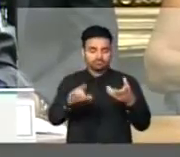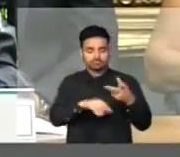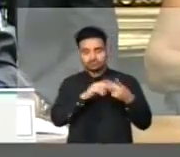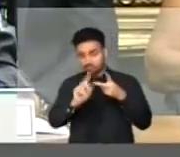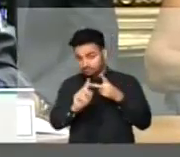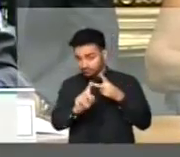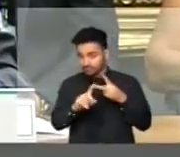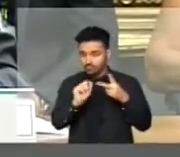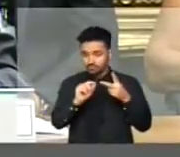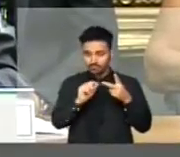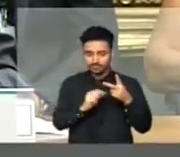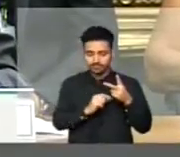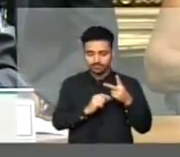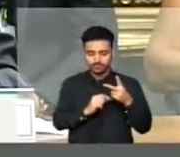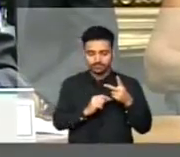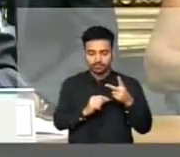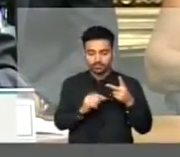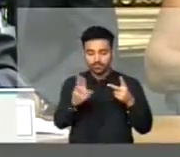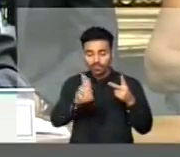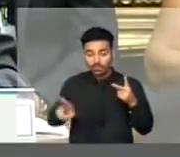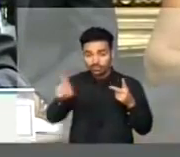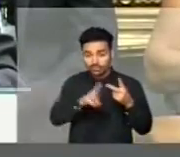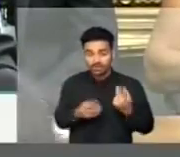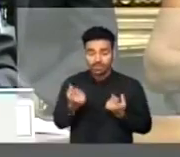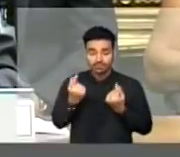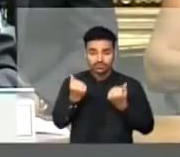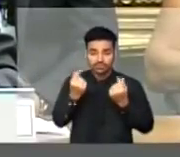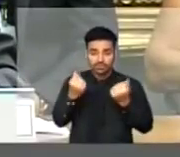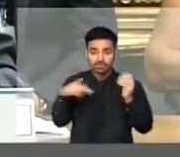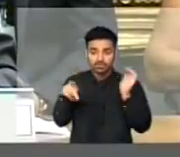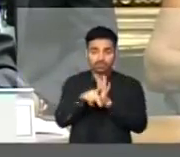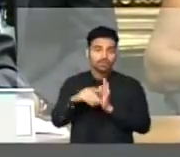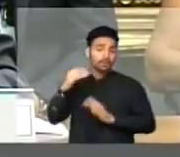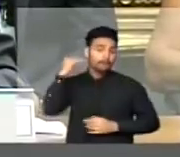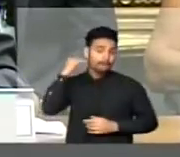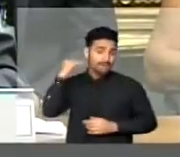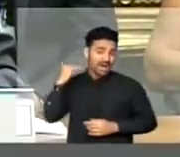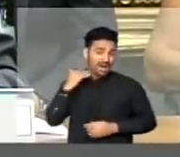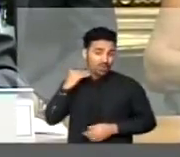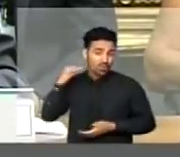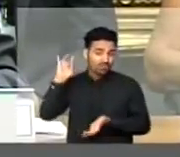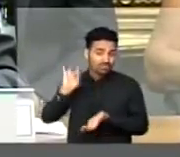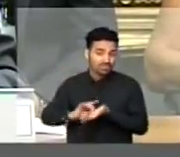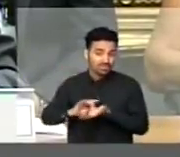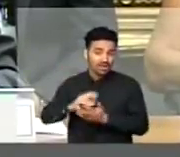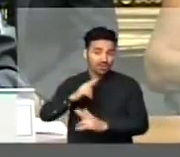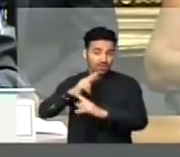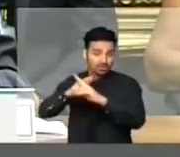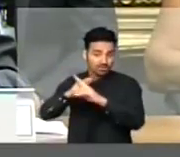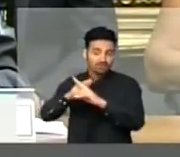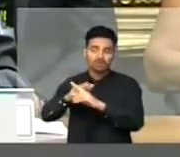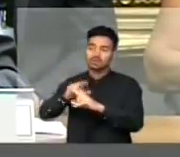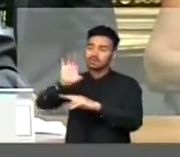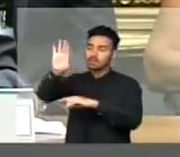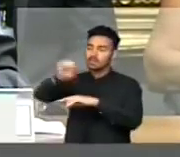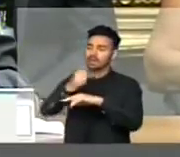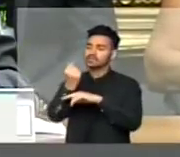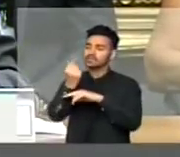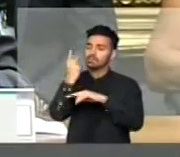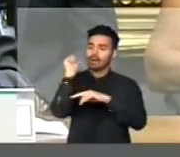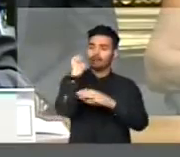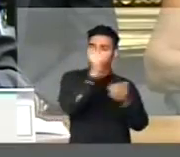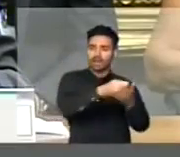2, o uso dos recursos dos bancos oficiais para fechar o rombo das contas de